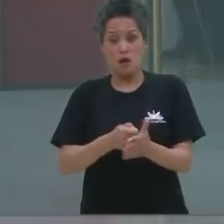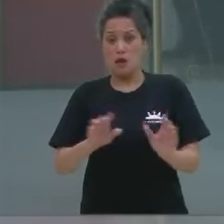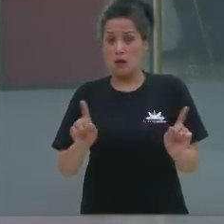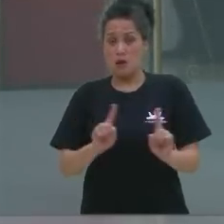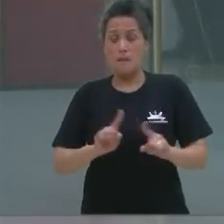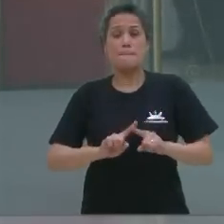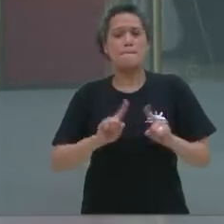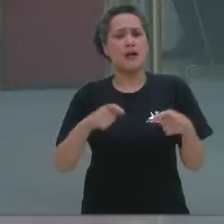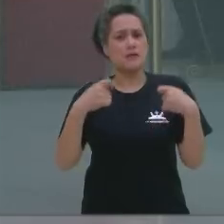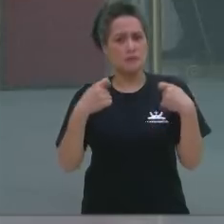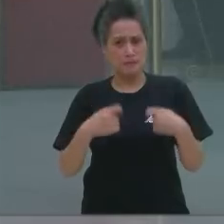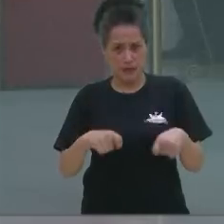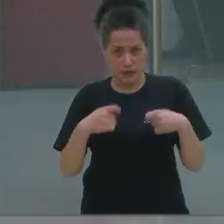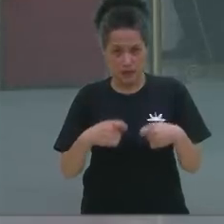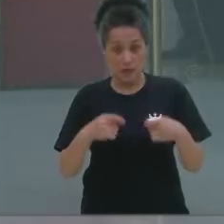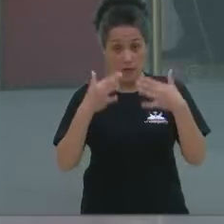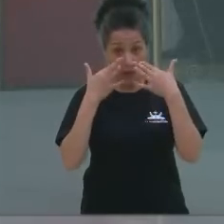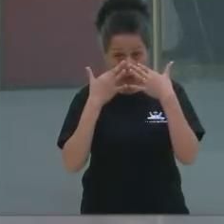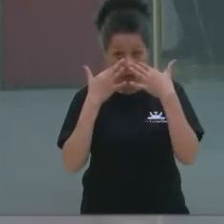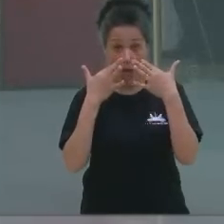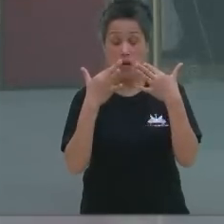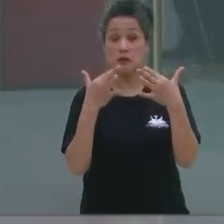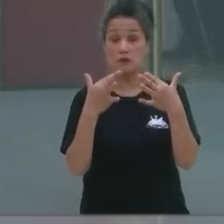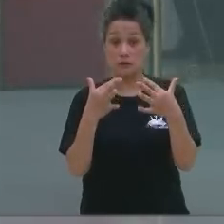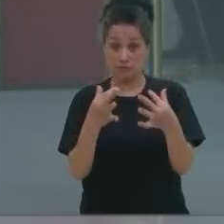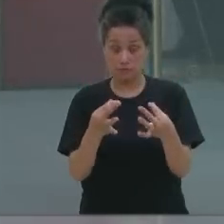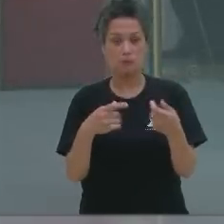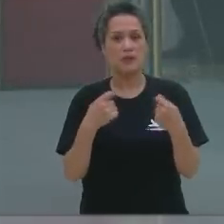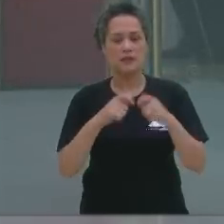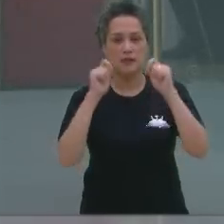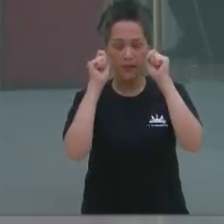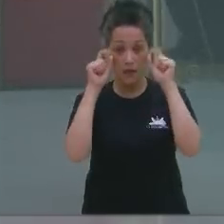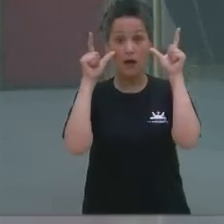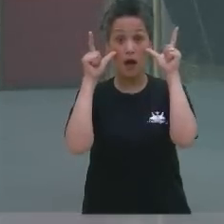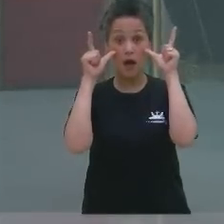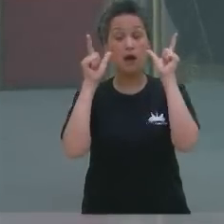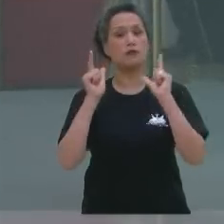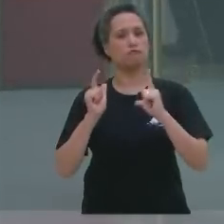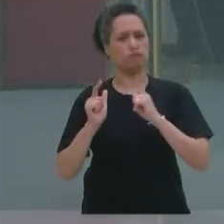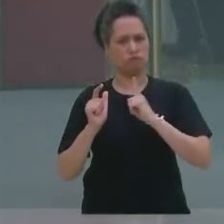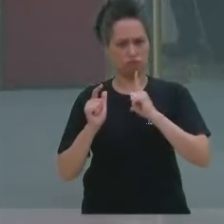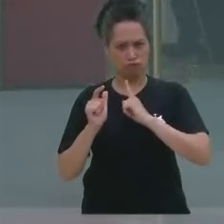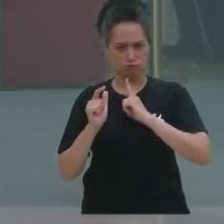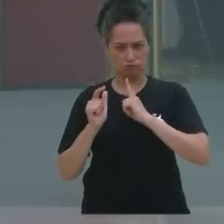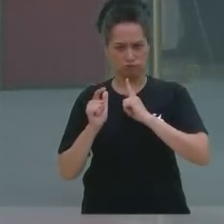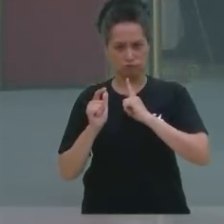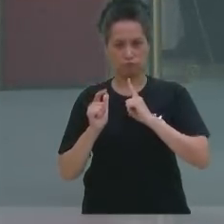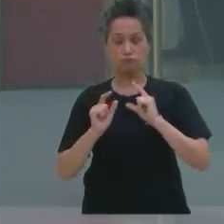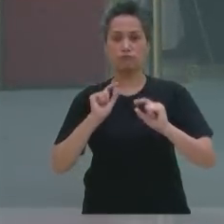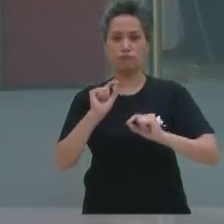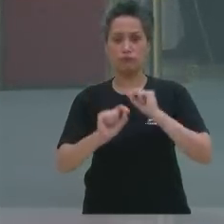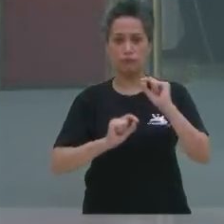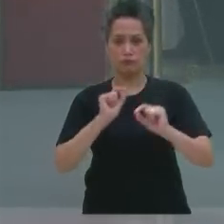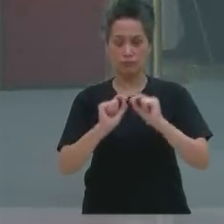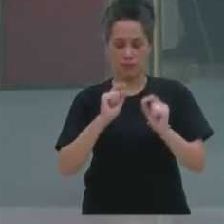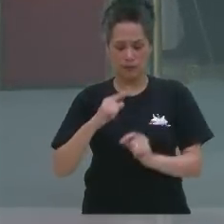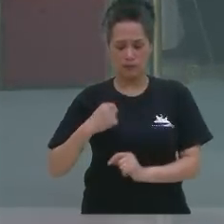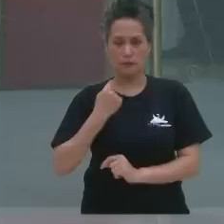estar vigilantes. É preciso estar alerta. Pelas vezes em que nós,